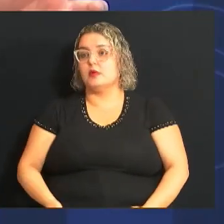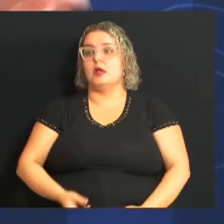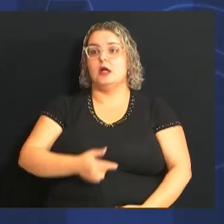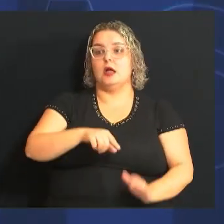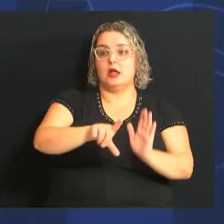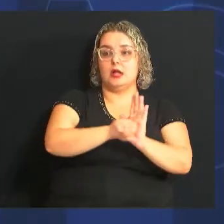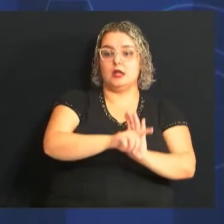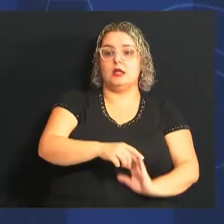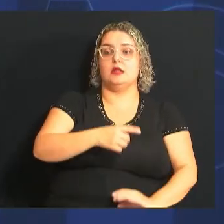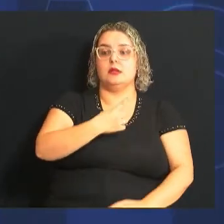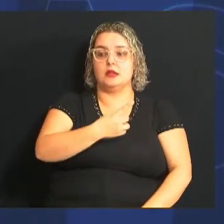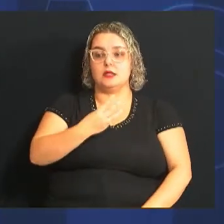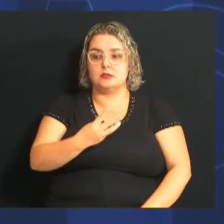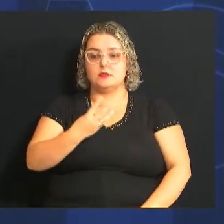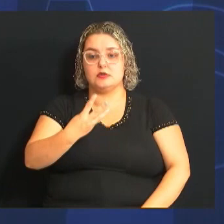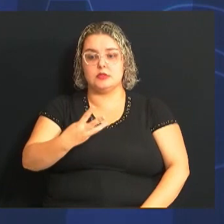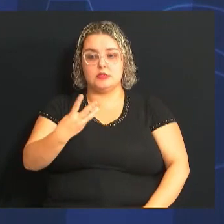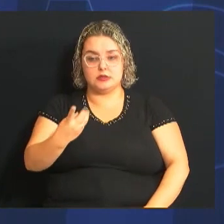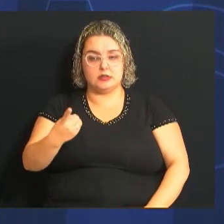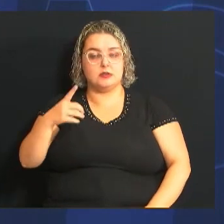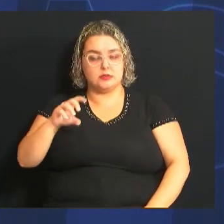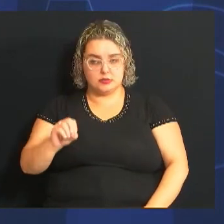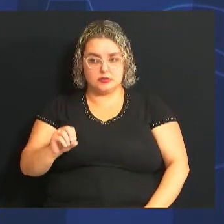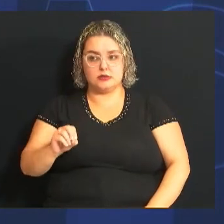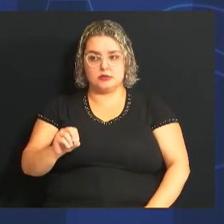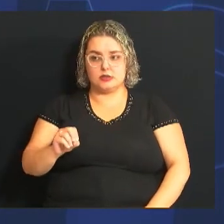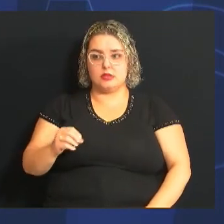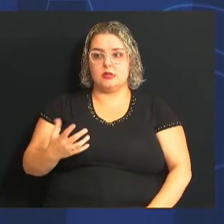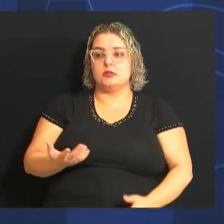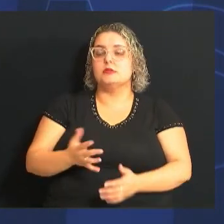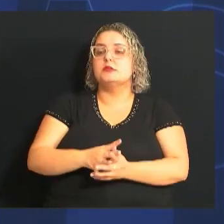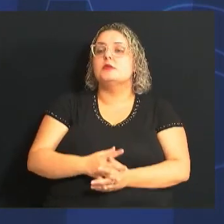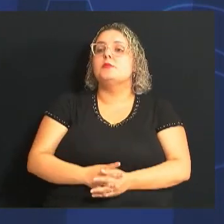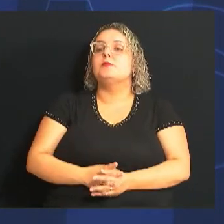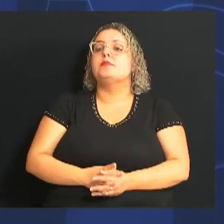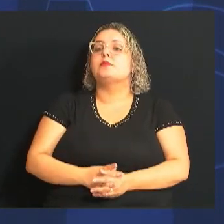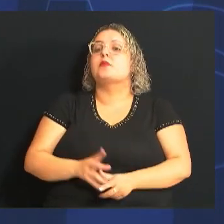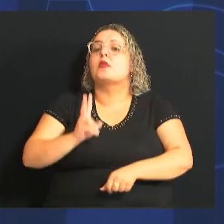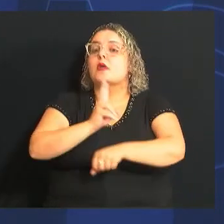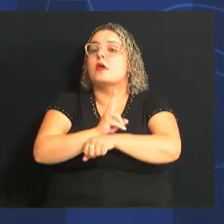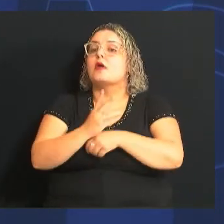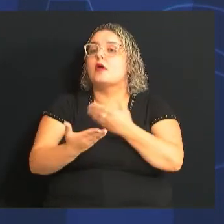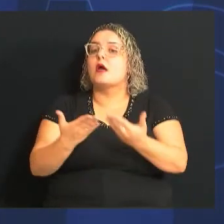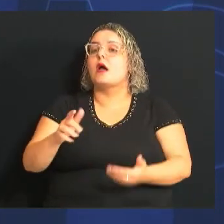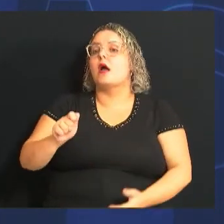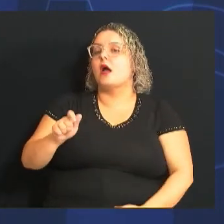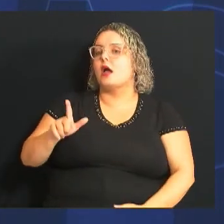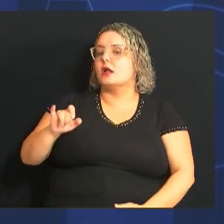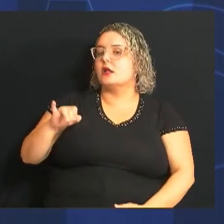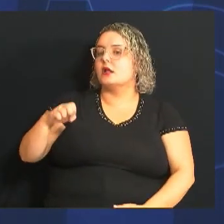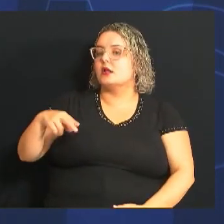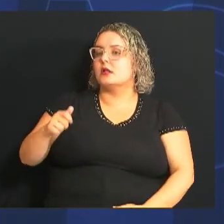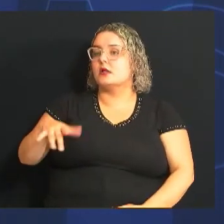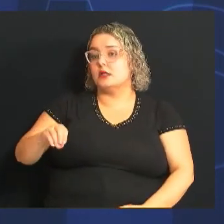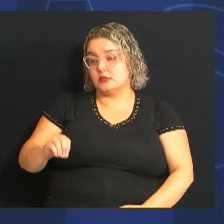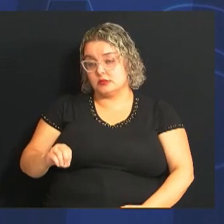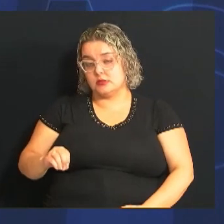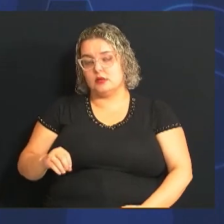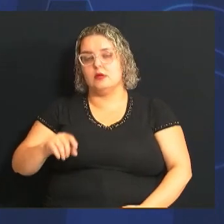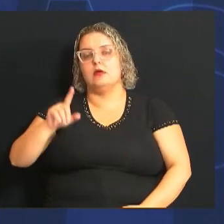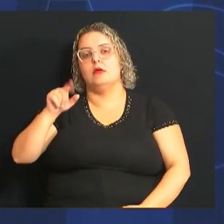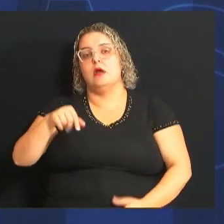que você citou há pouco, resguarda esta questão da alienação parental devido às